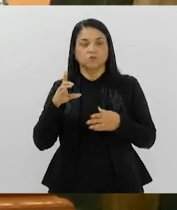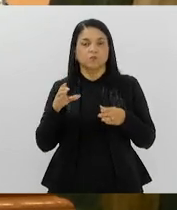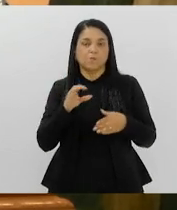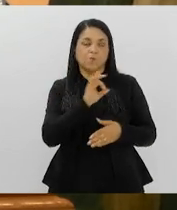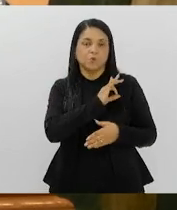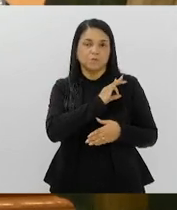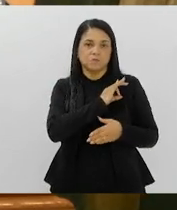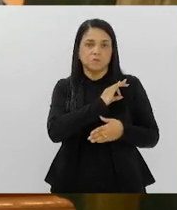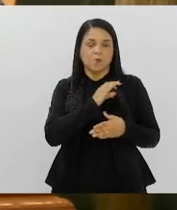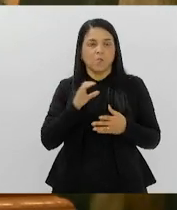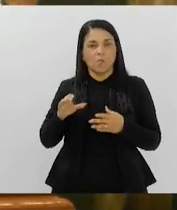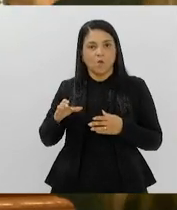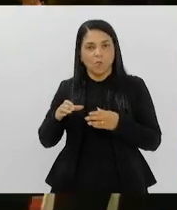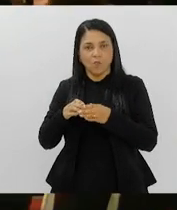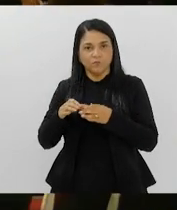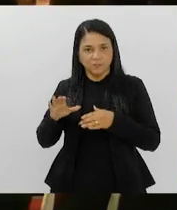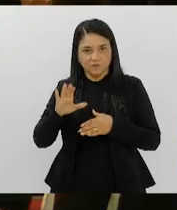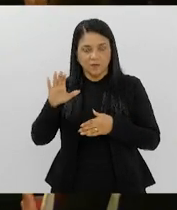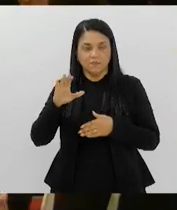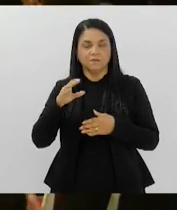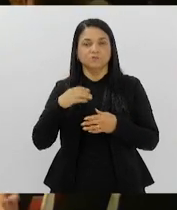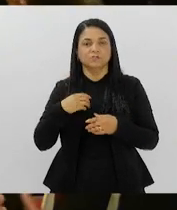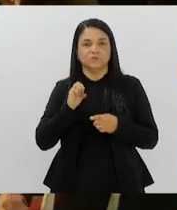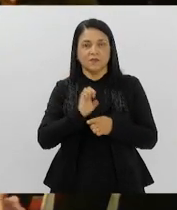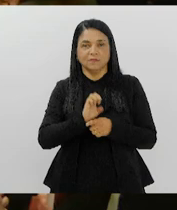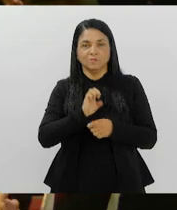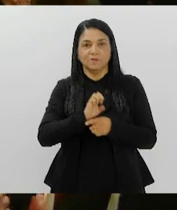do Estado do Acre.